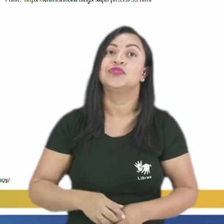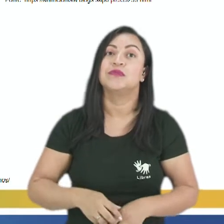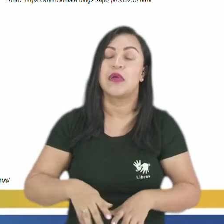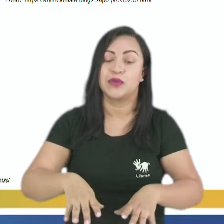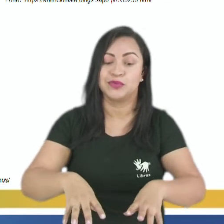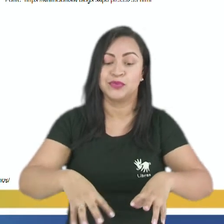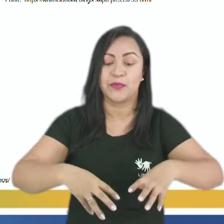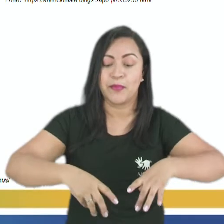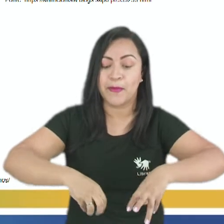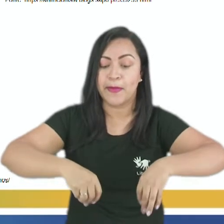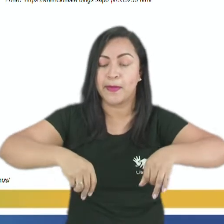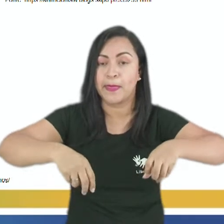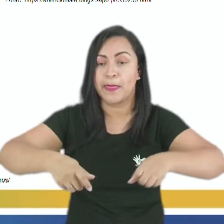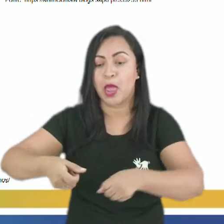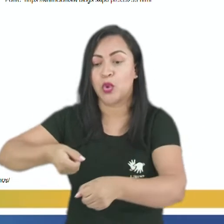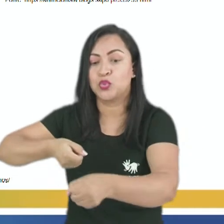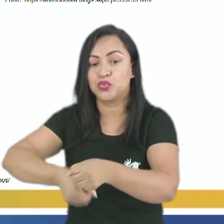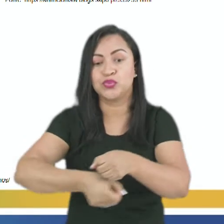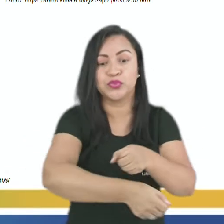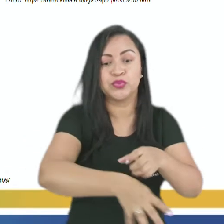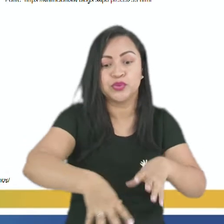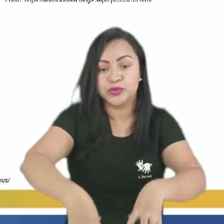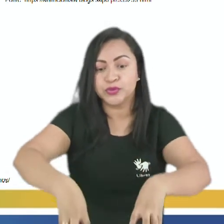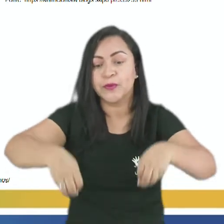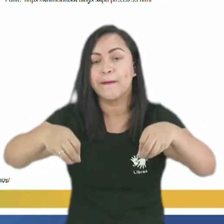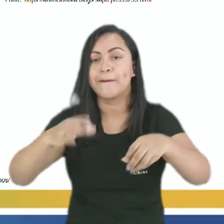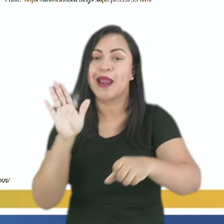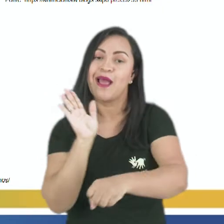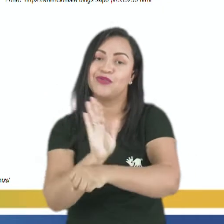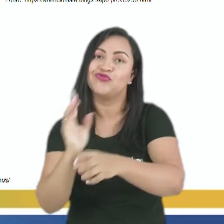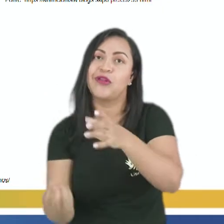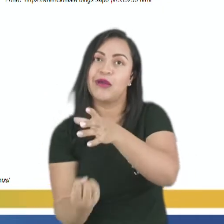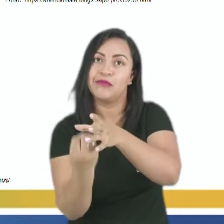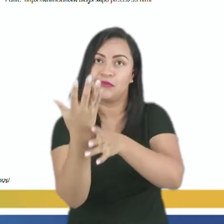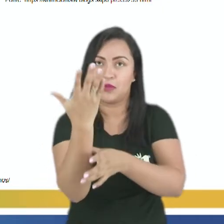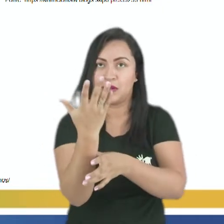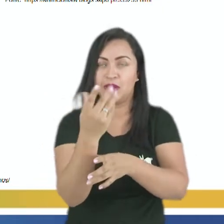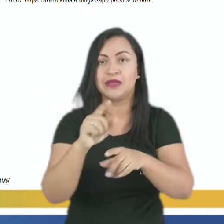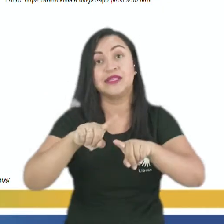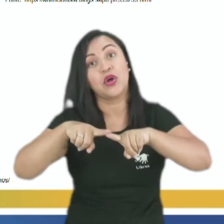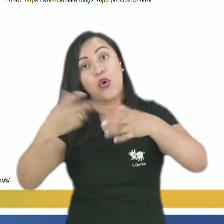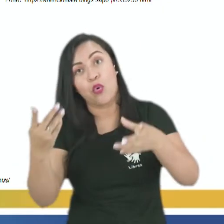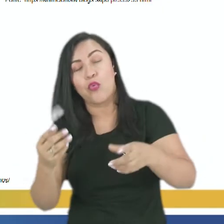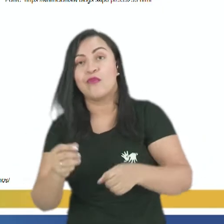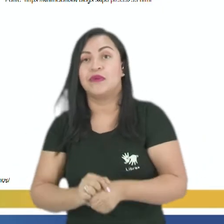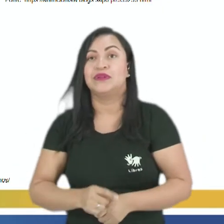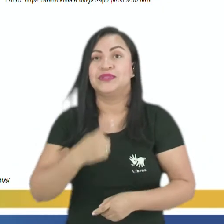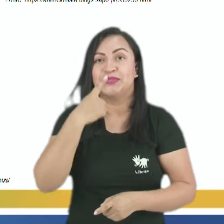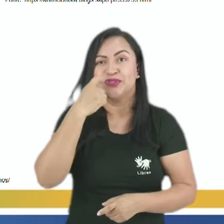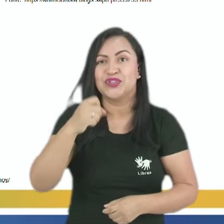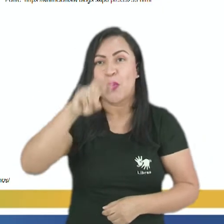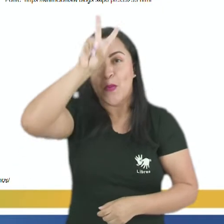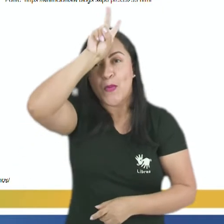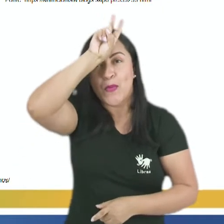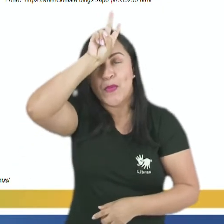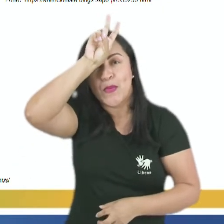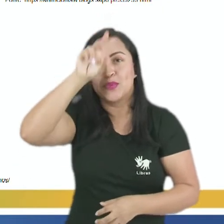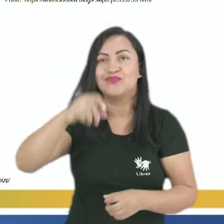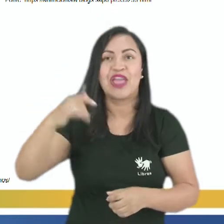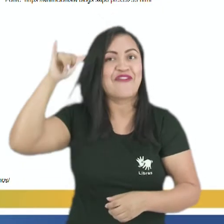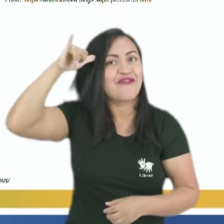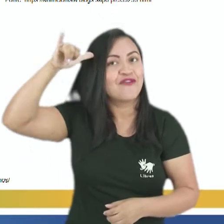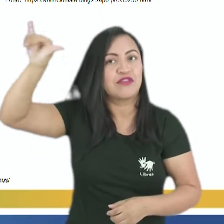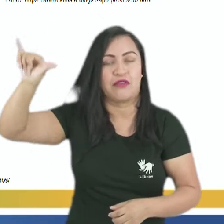fertilizante, ele é utilizado como inseticida. E o ácido cianídrico, que ele